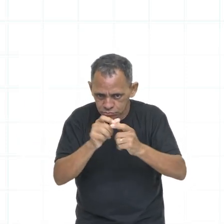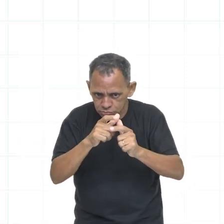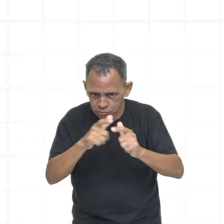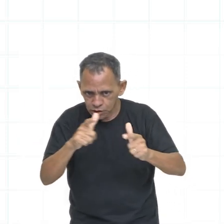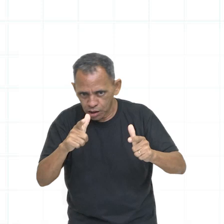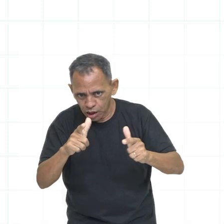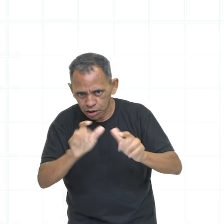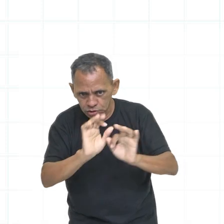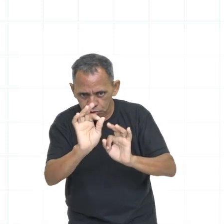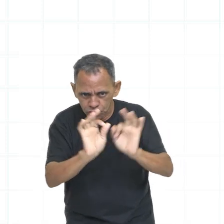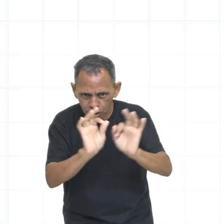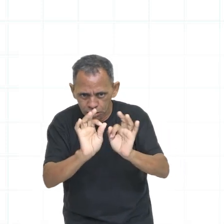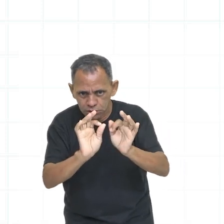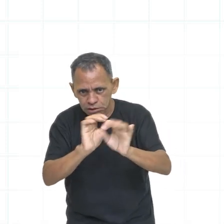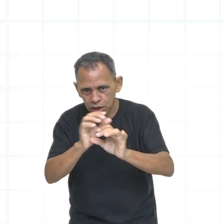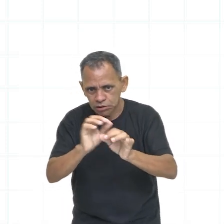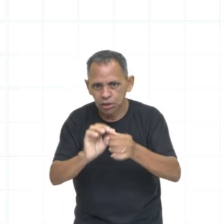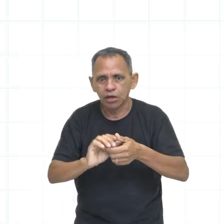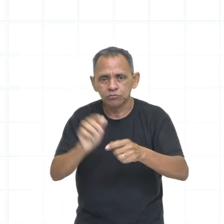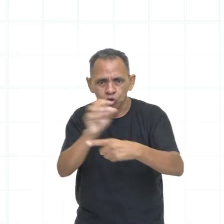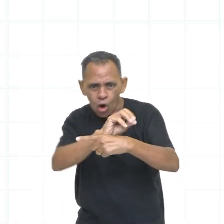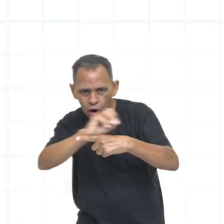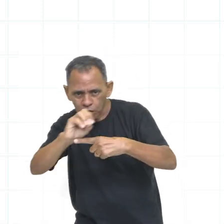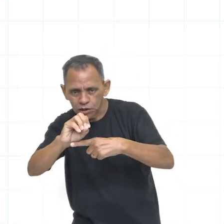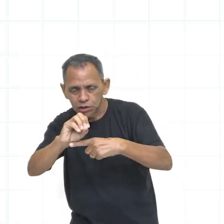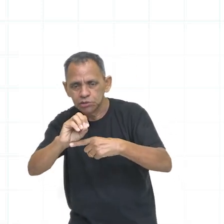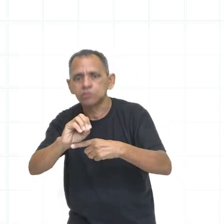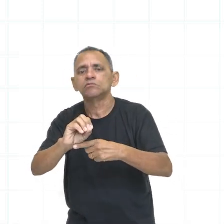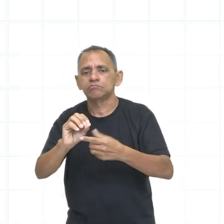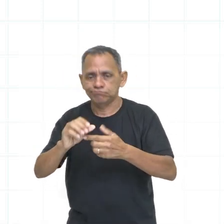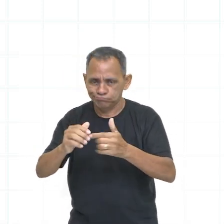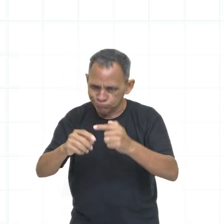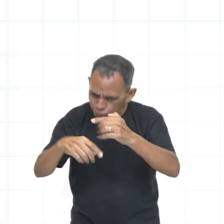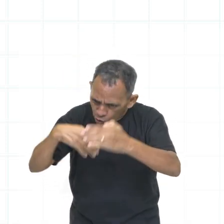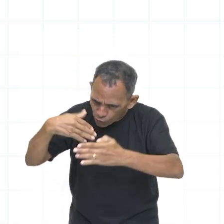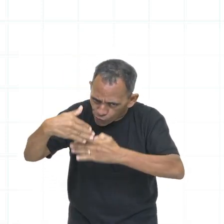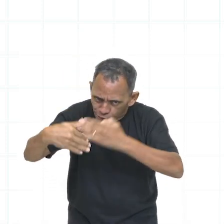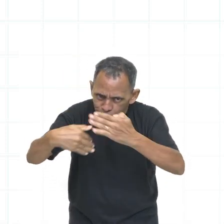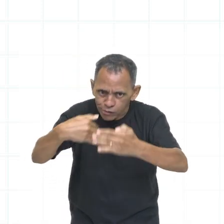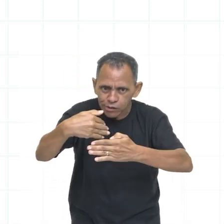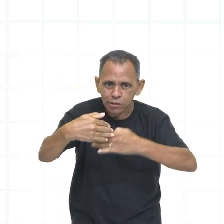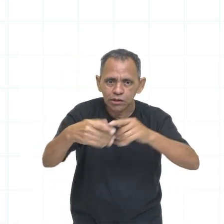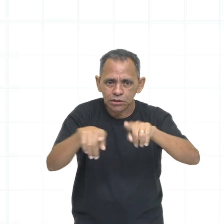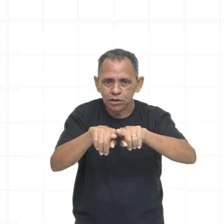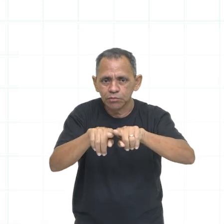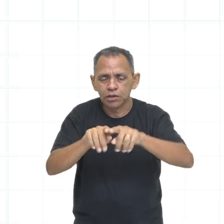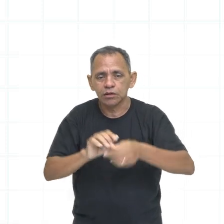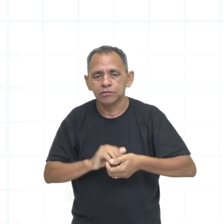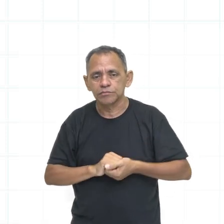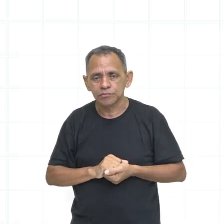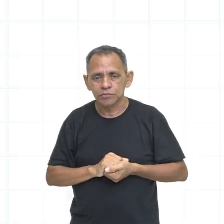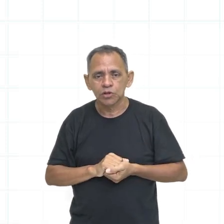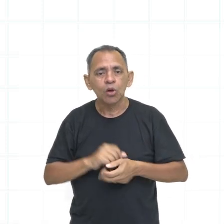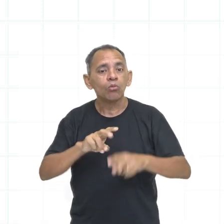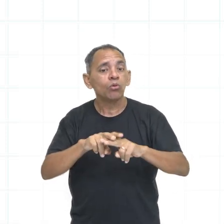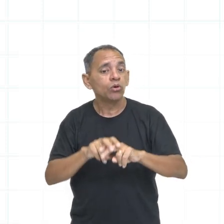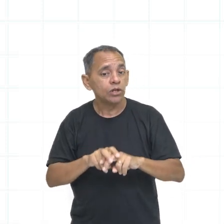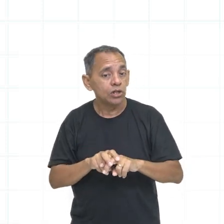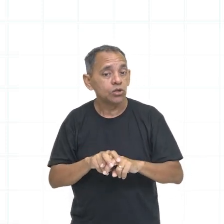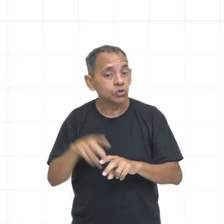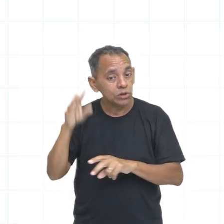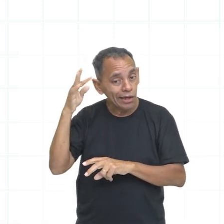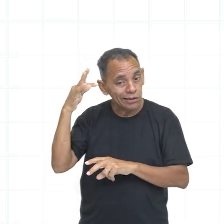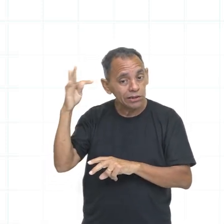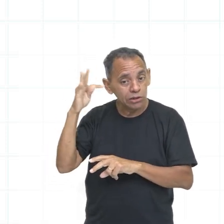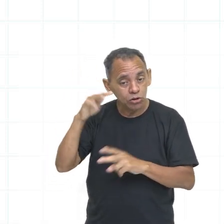grandes, orgânicas, foram evoluindo. E é por isso também que a teoria de Oparin e Haldane fala